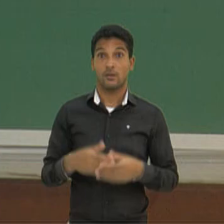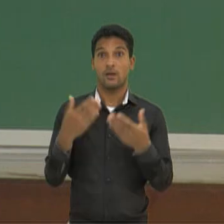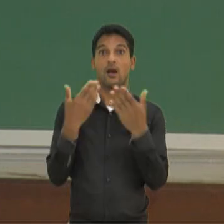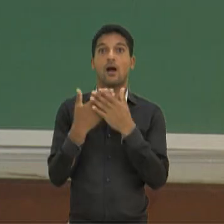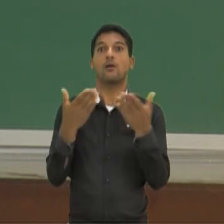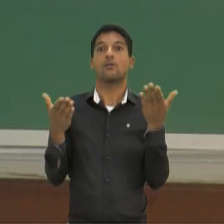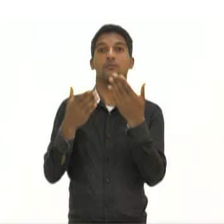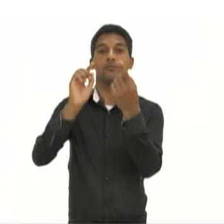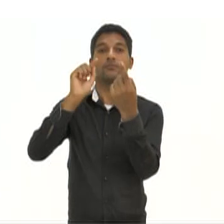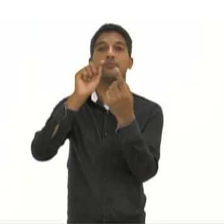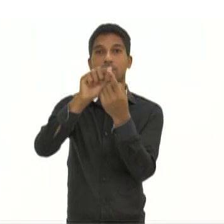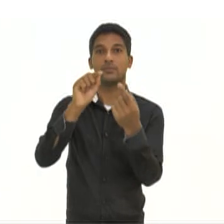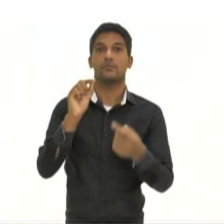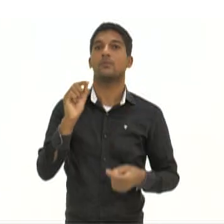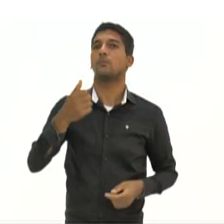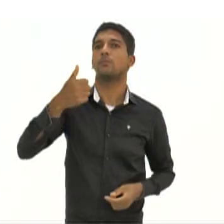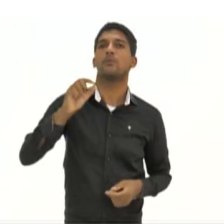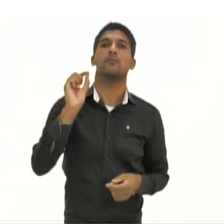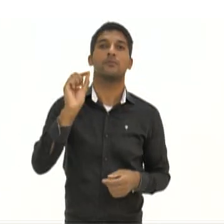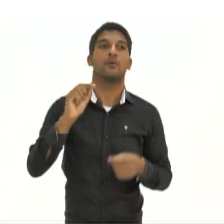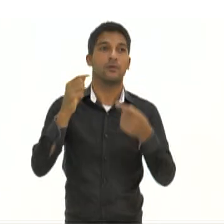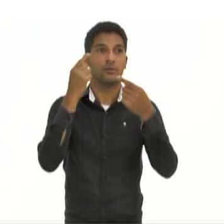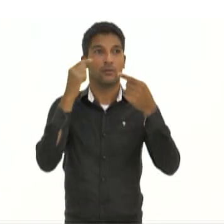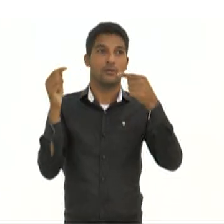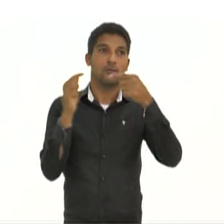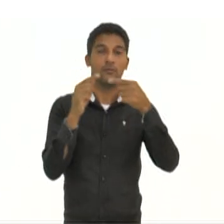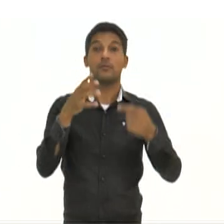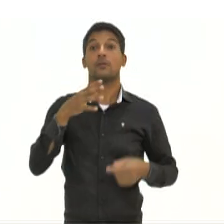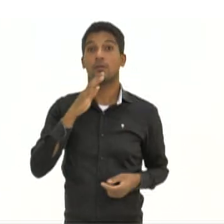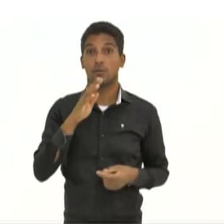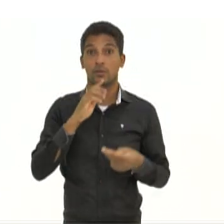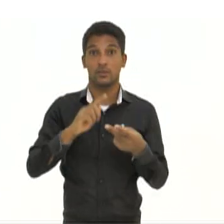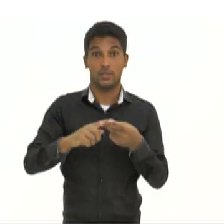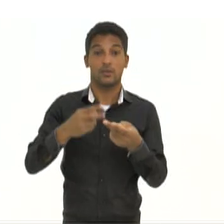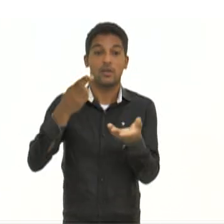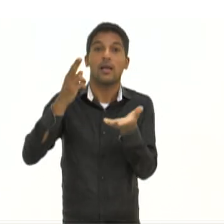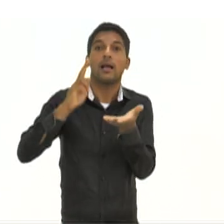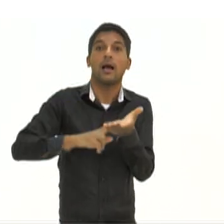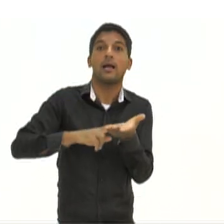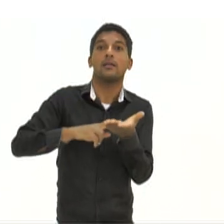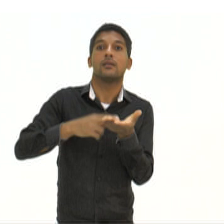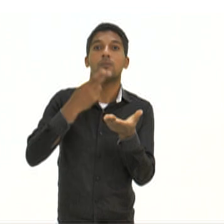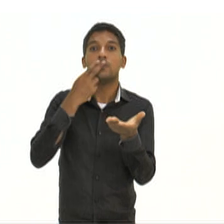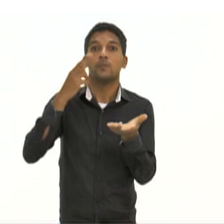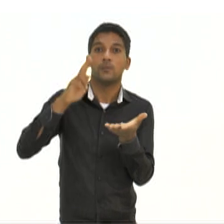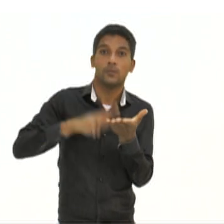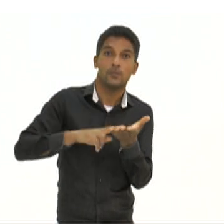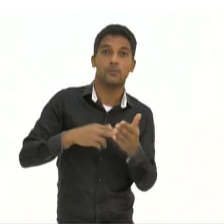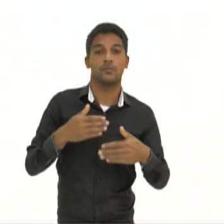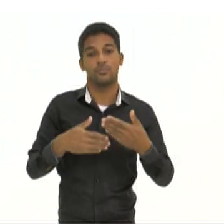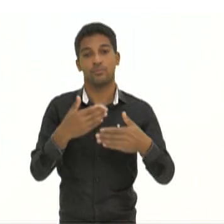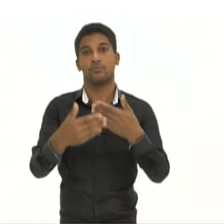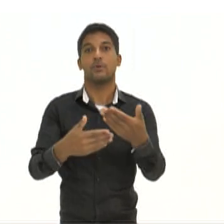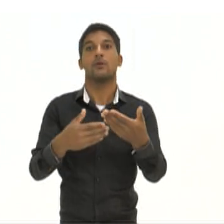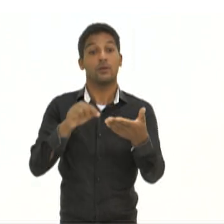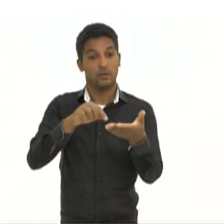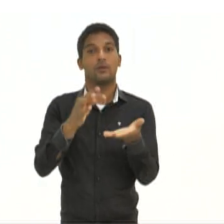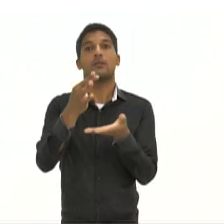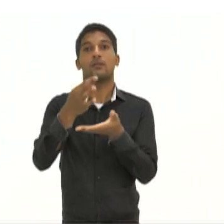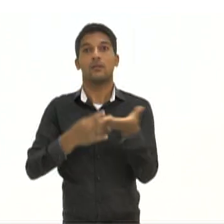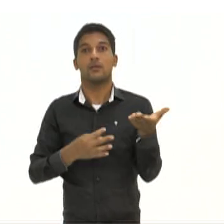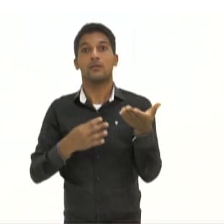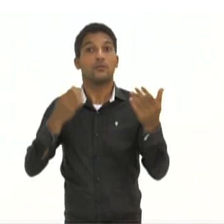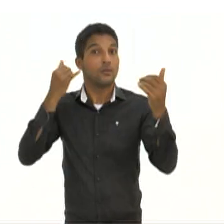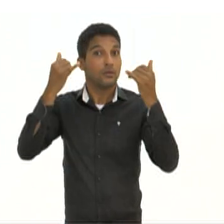nossa aula, o primeiro deles consiste em conhecer a evolução das cartas por meio da leitura de texto informativo.